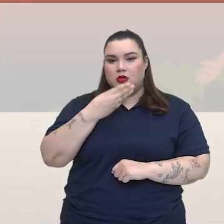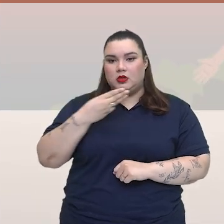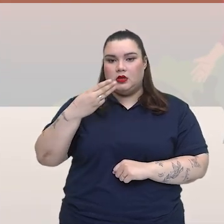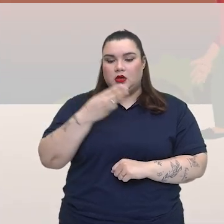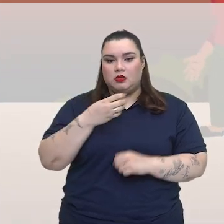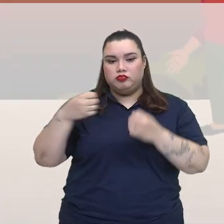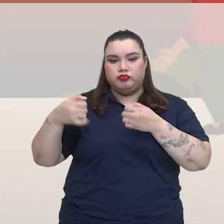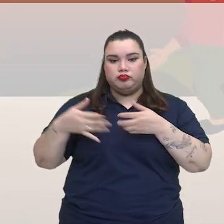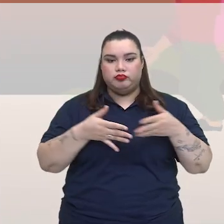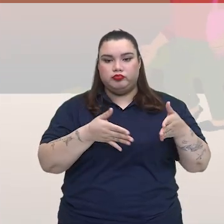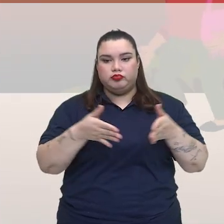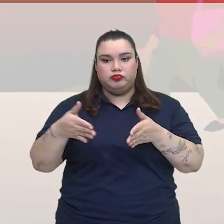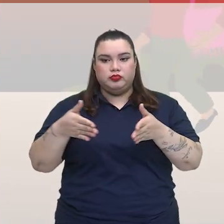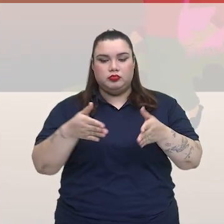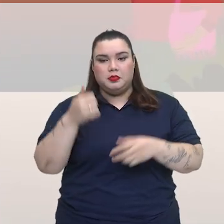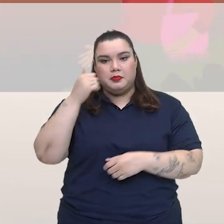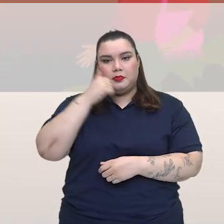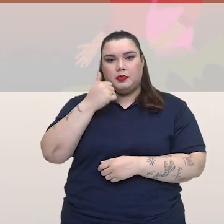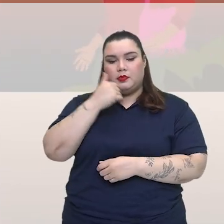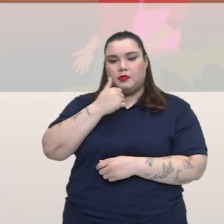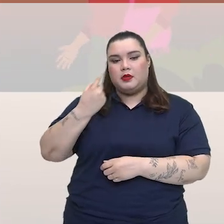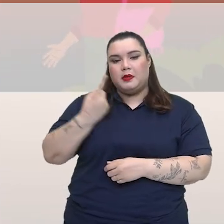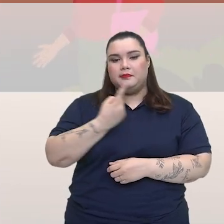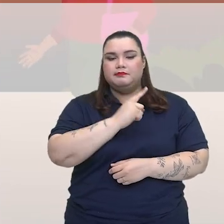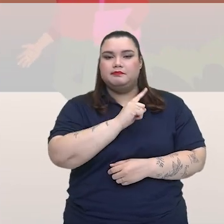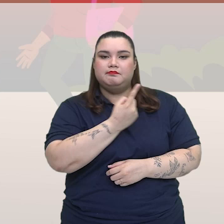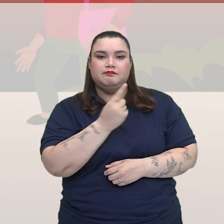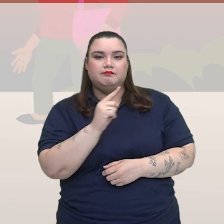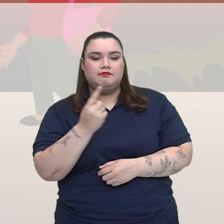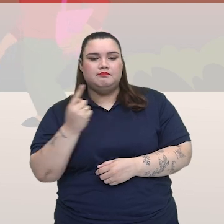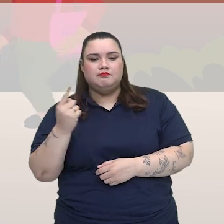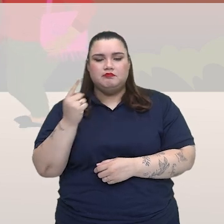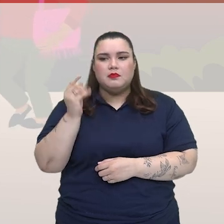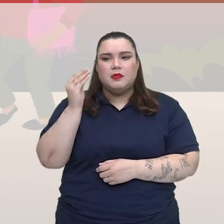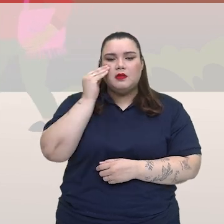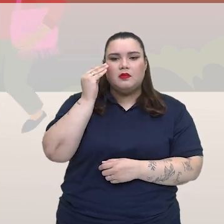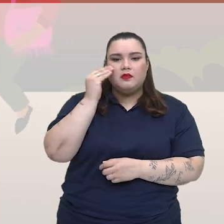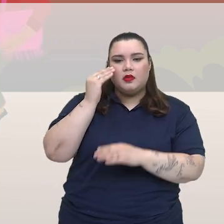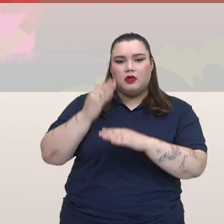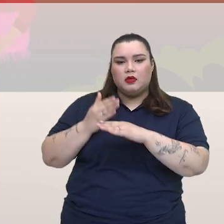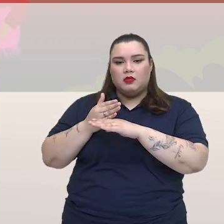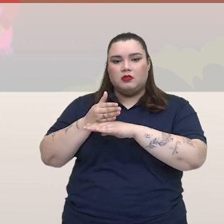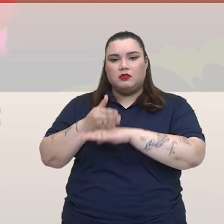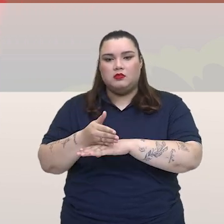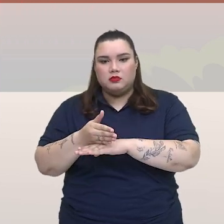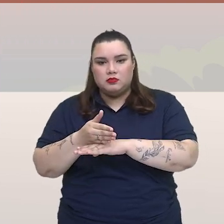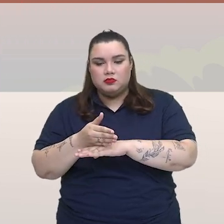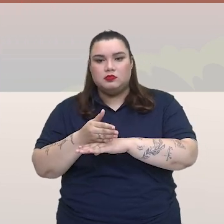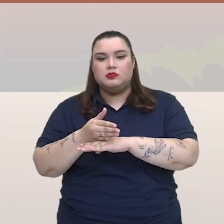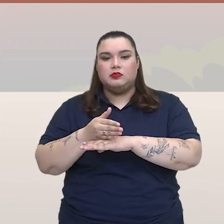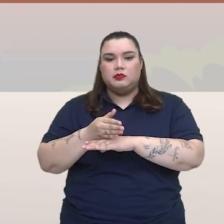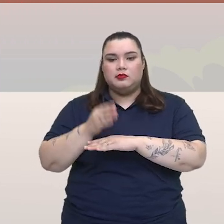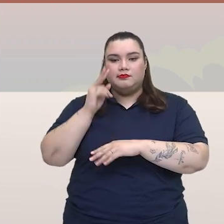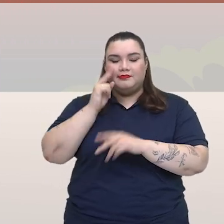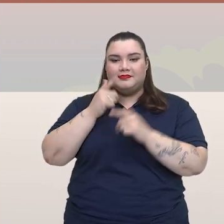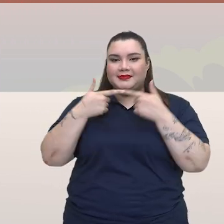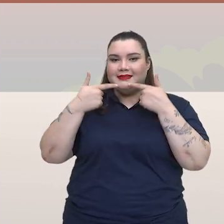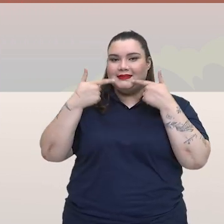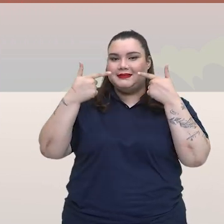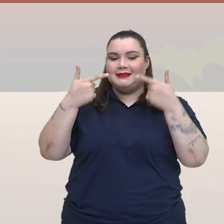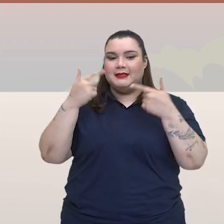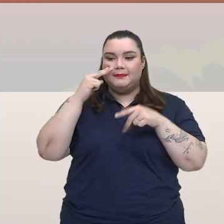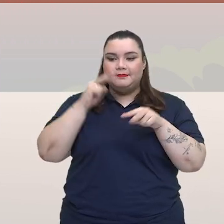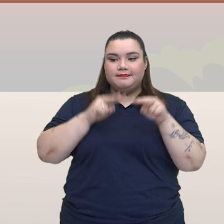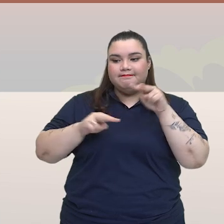Amazonas. Gabriela, uma jovem alegre e curiosa, entra na doçaria com um sorriso no rosto. Seus olhos brilham com